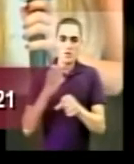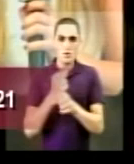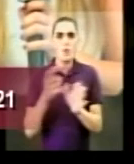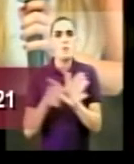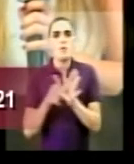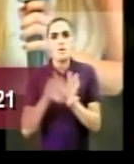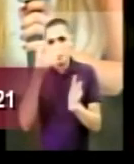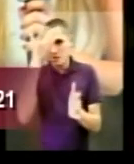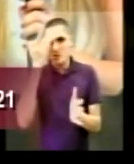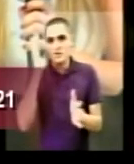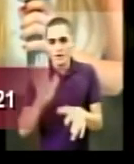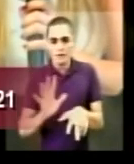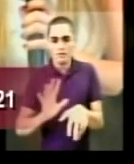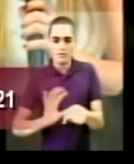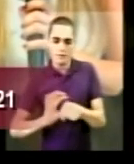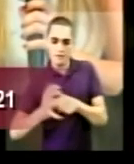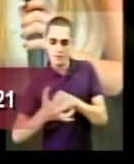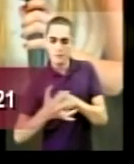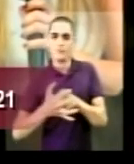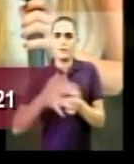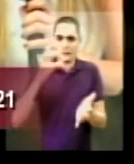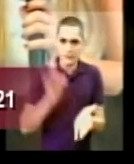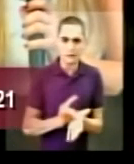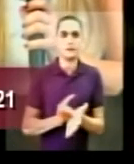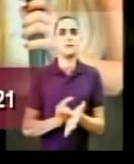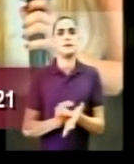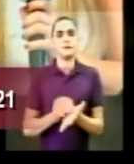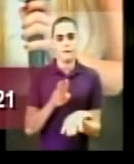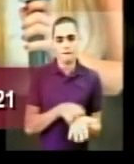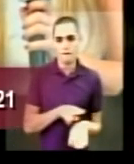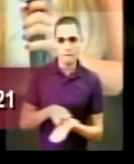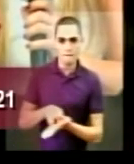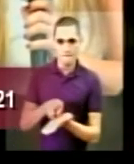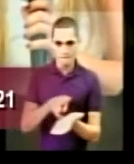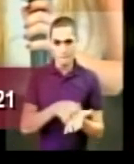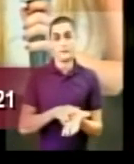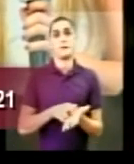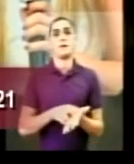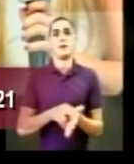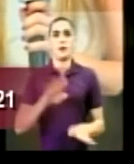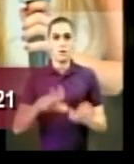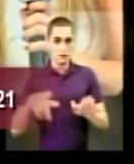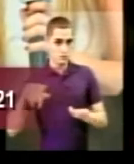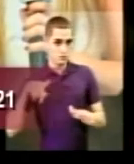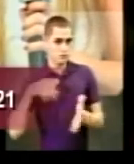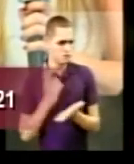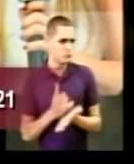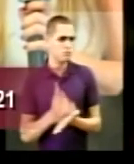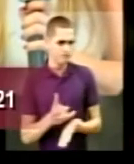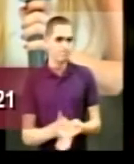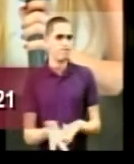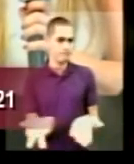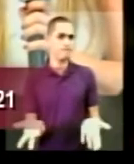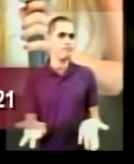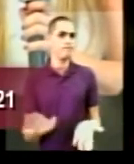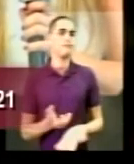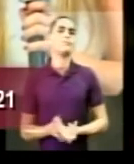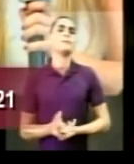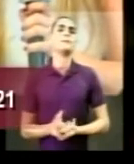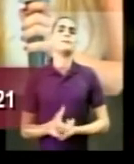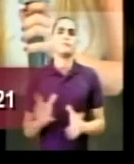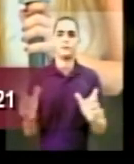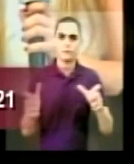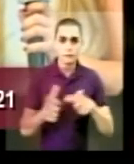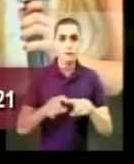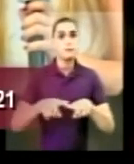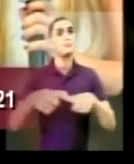Covid internados, que, embora ele tenha uma tendência para os próximos dias até uma redução, porém, a gente ainda